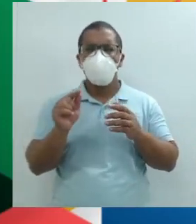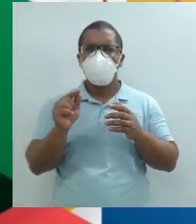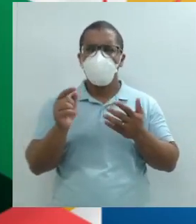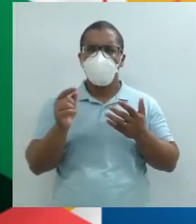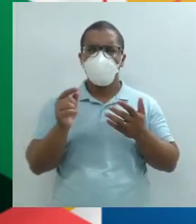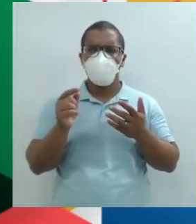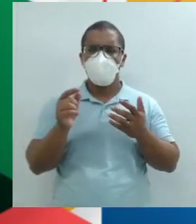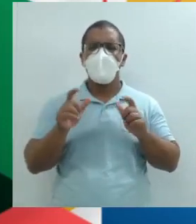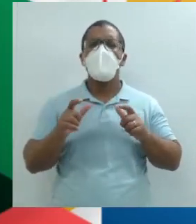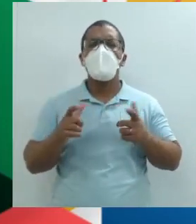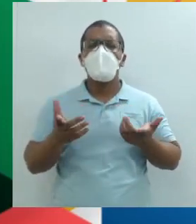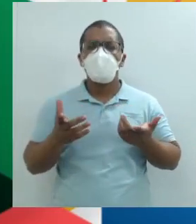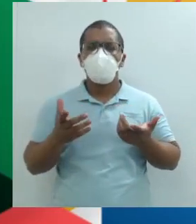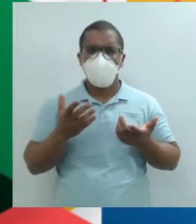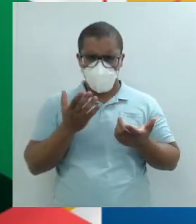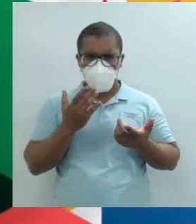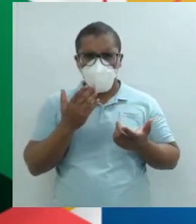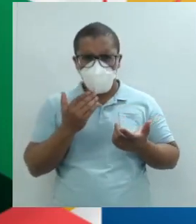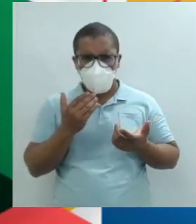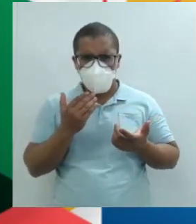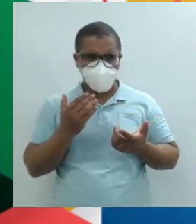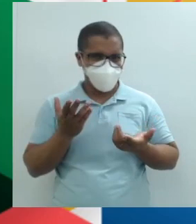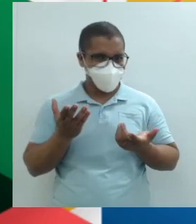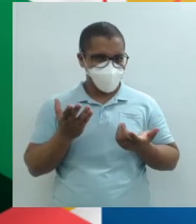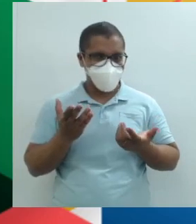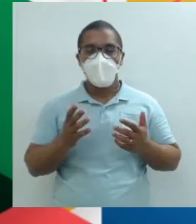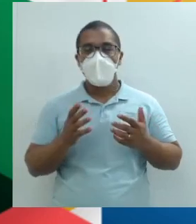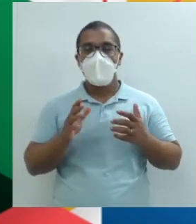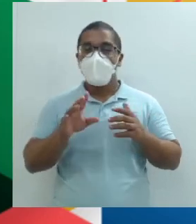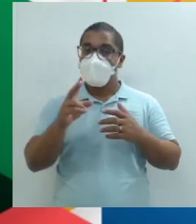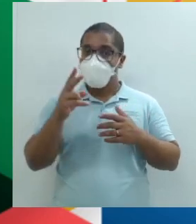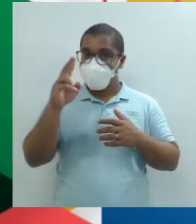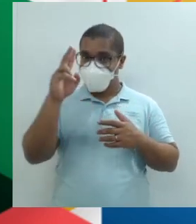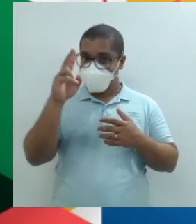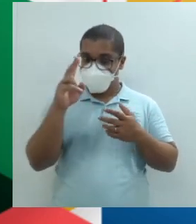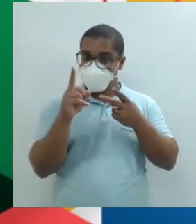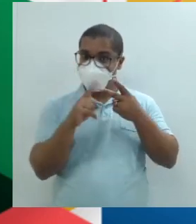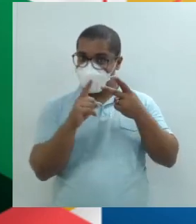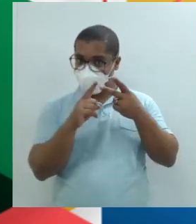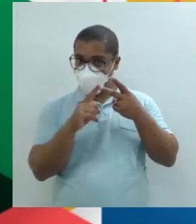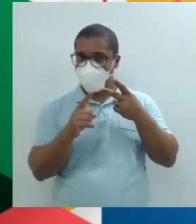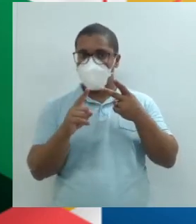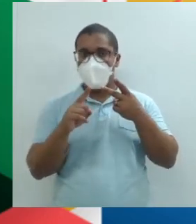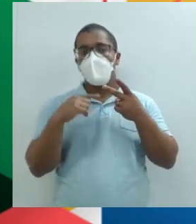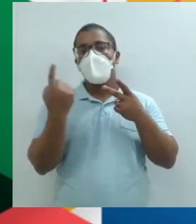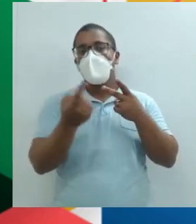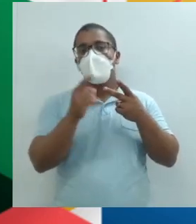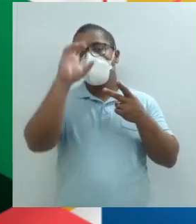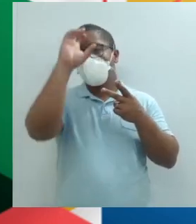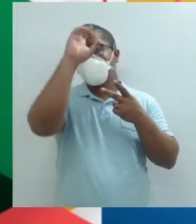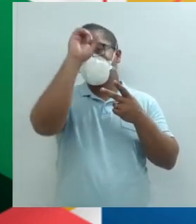comer, entendeu? Segundo, a gente vai ver